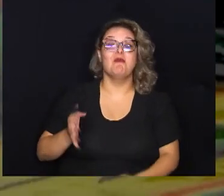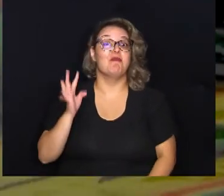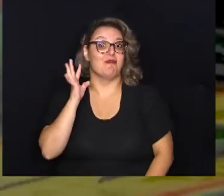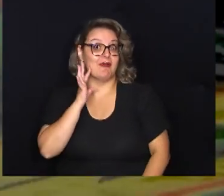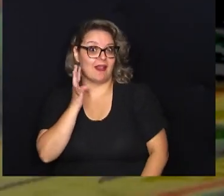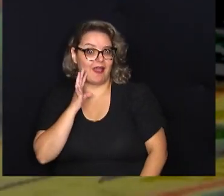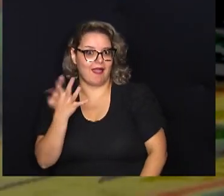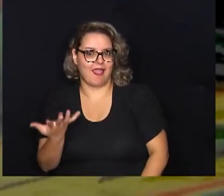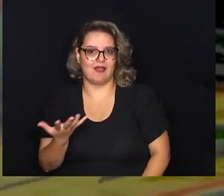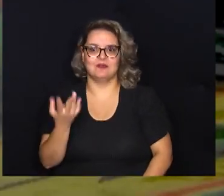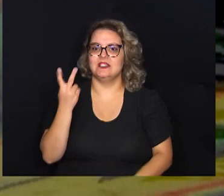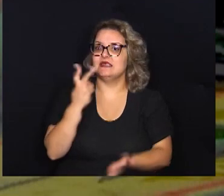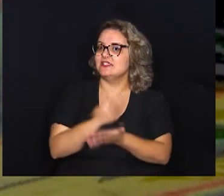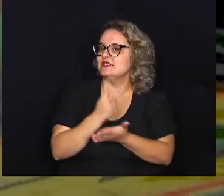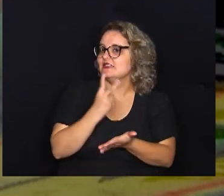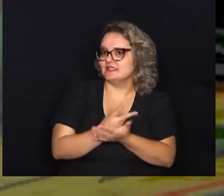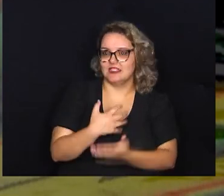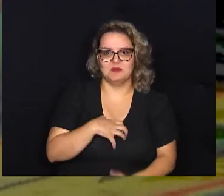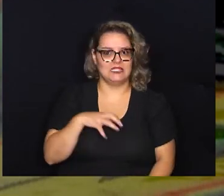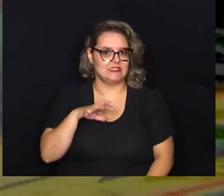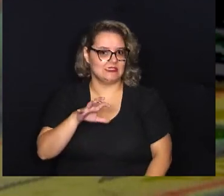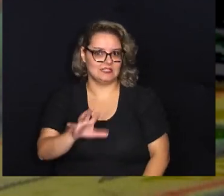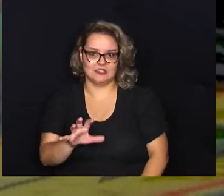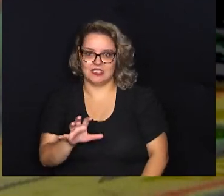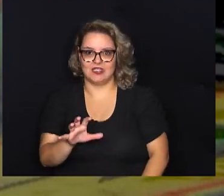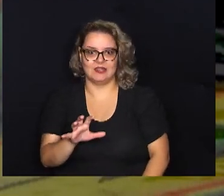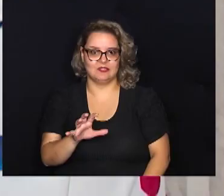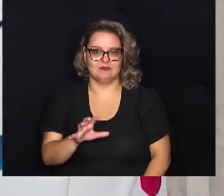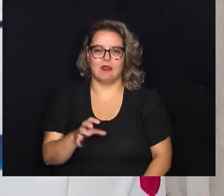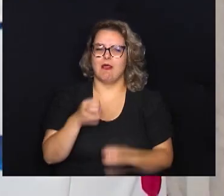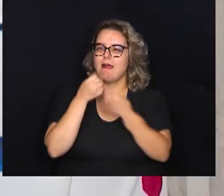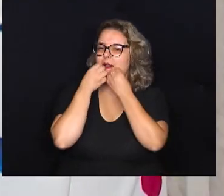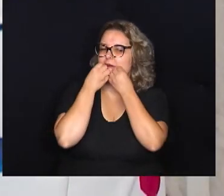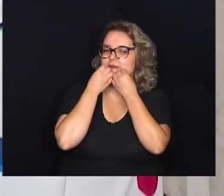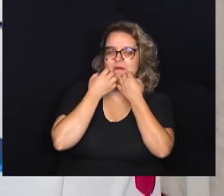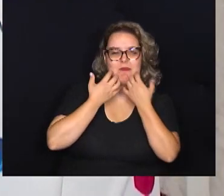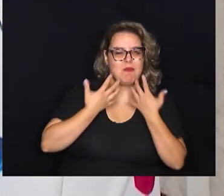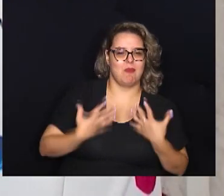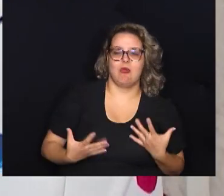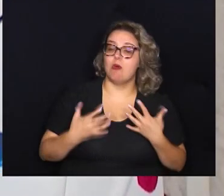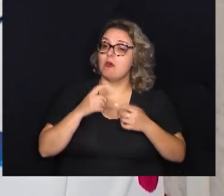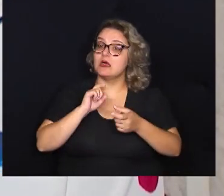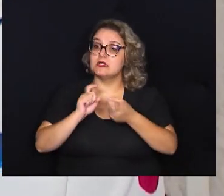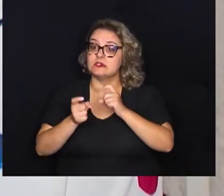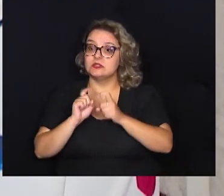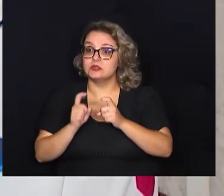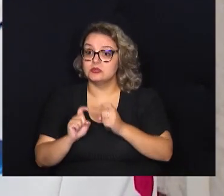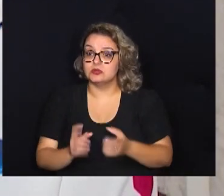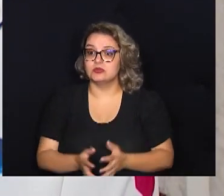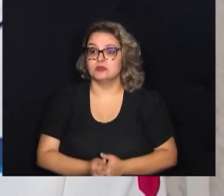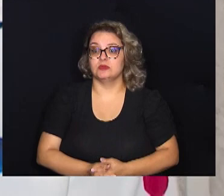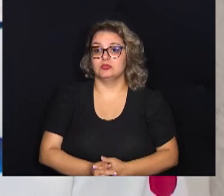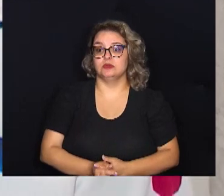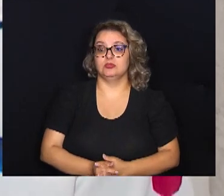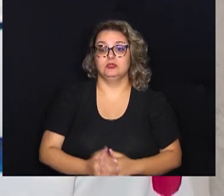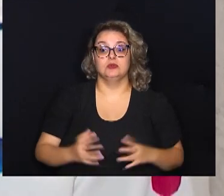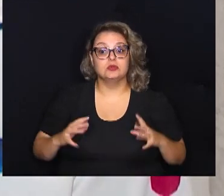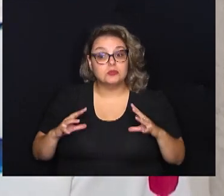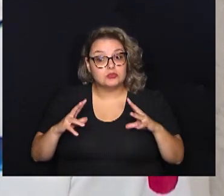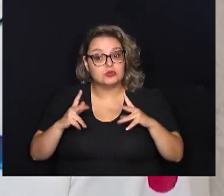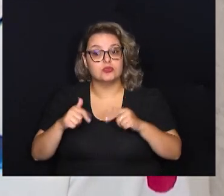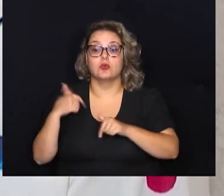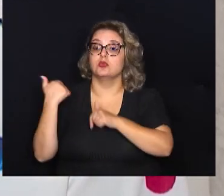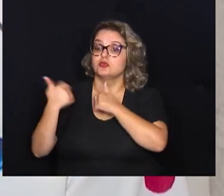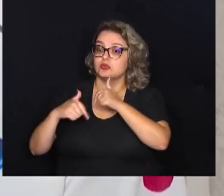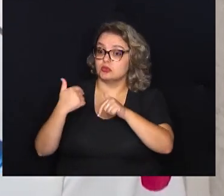gostoso. Sempre foi assim, muito boa as reuniões, todo mundo